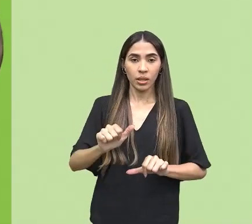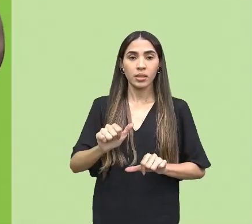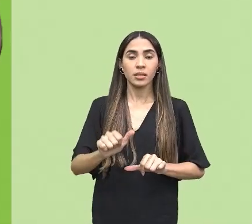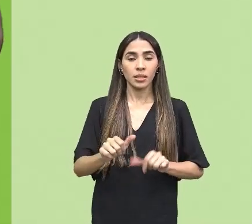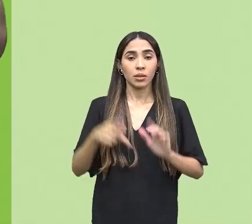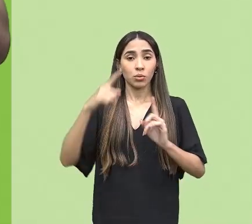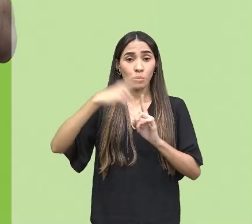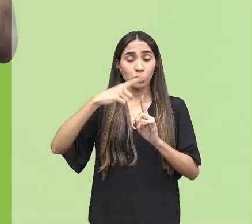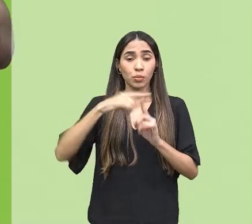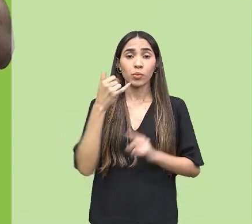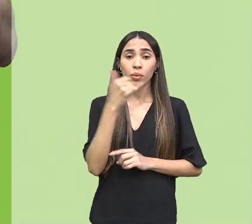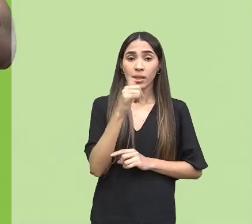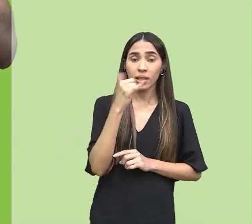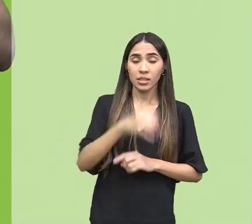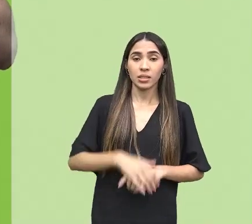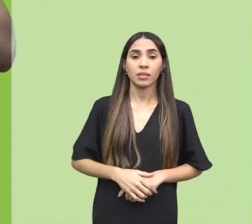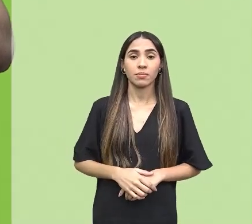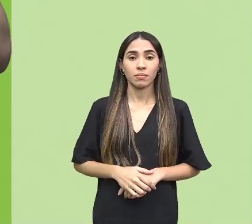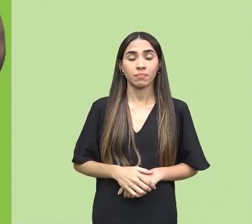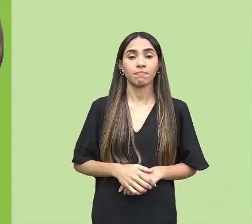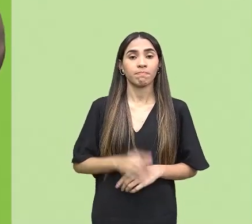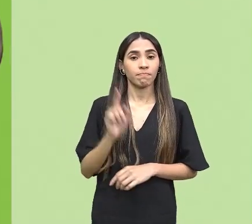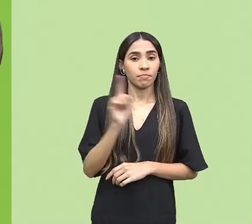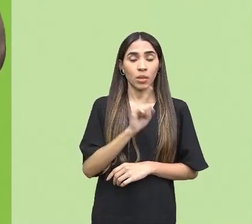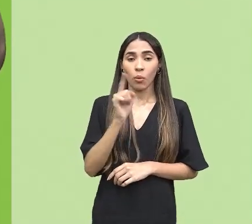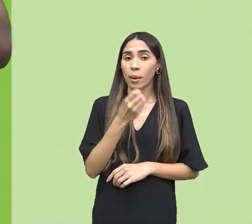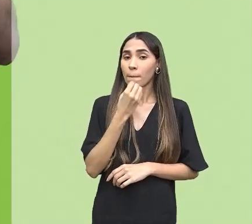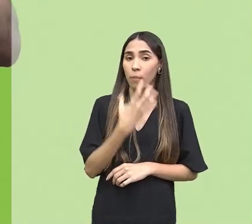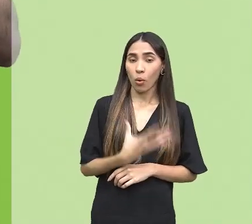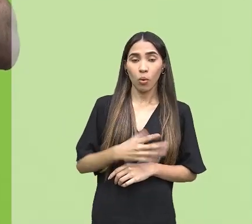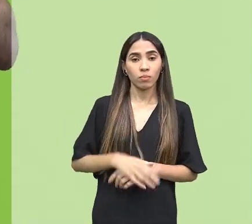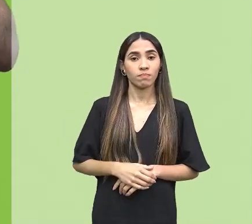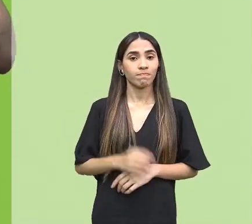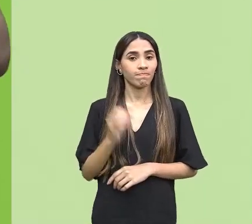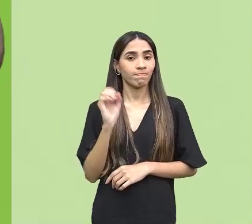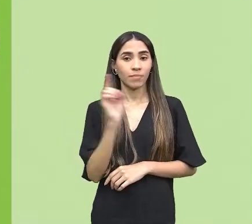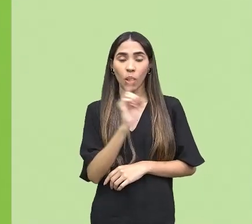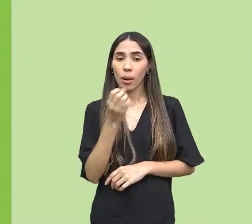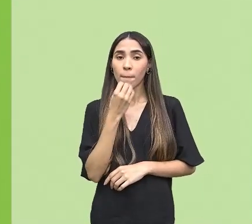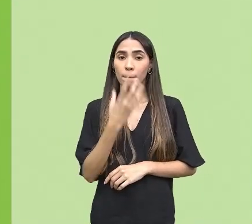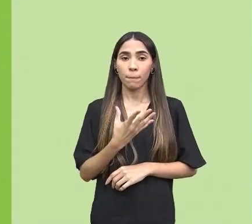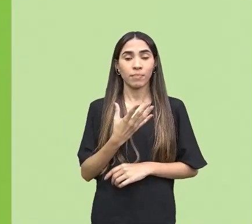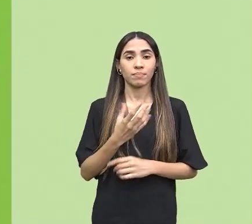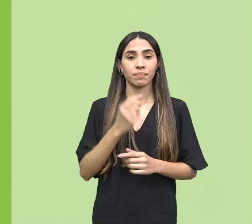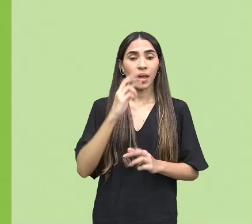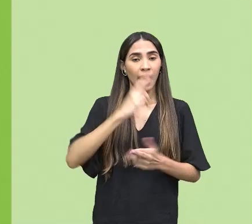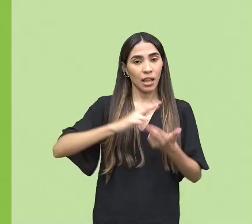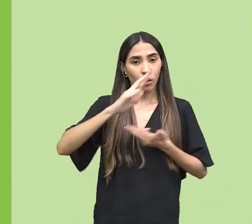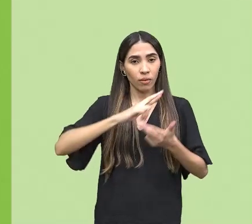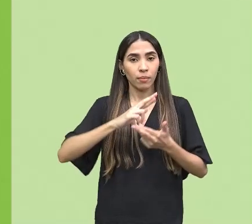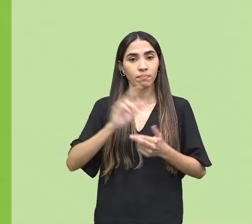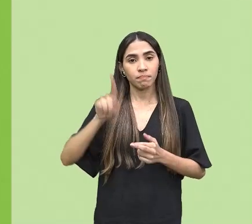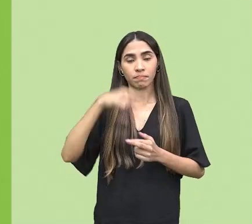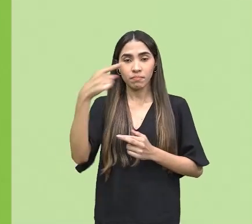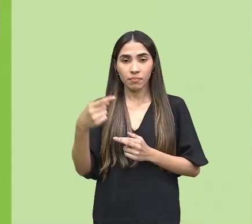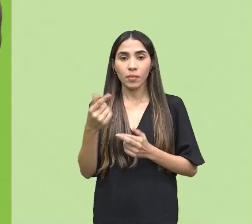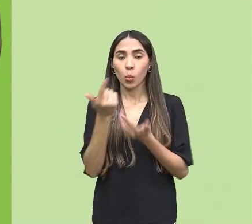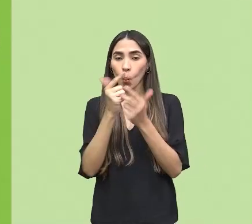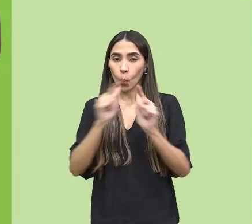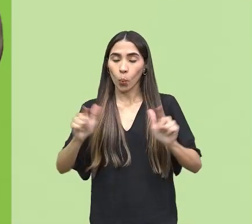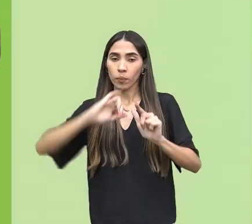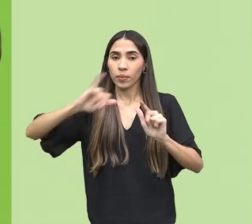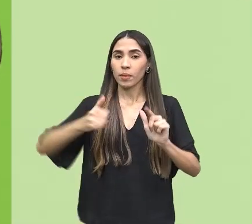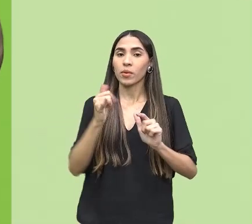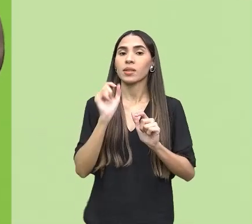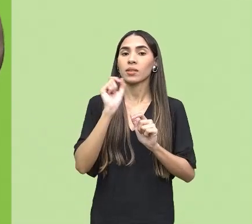matriz energética, de uma matriz que não é muito viável, não é renovável, para uma matriz renovável, que